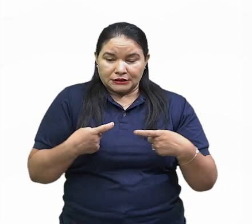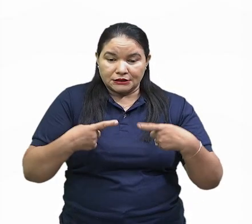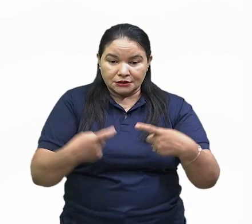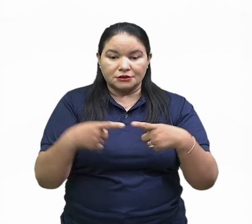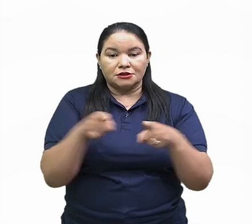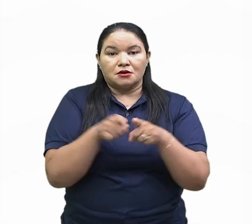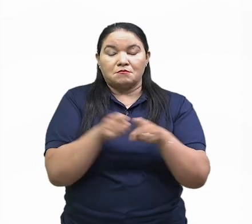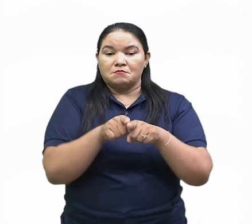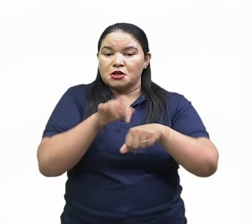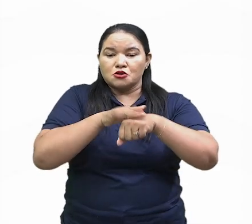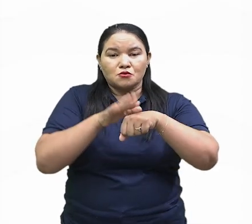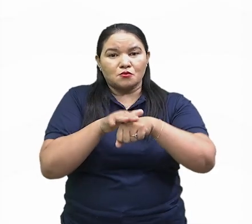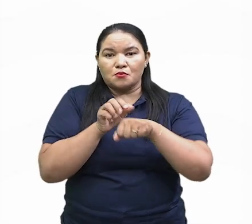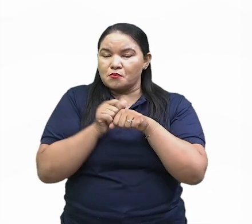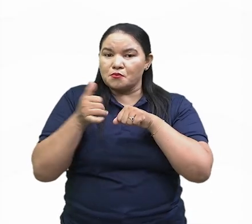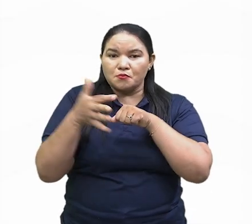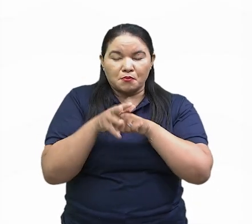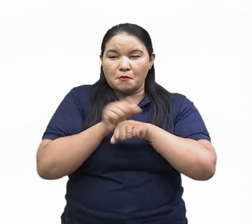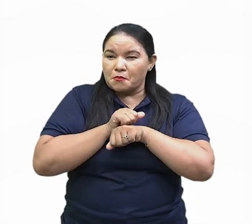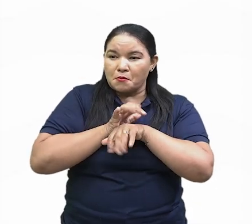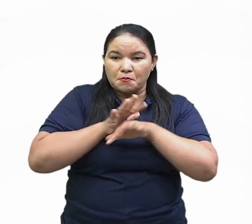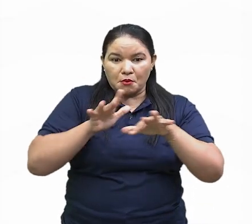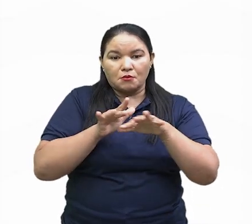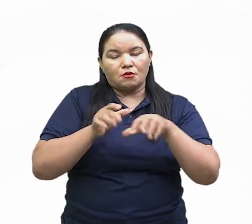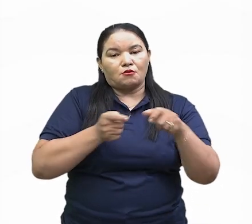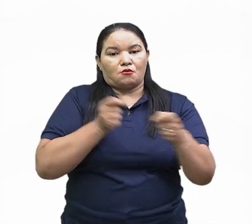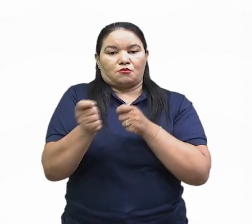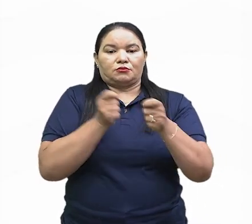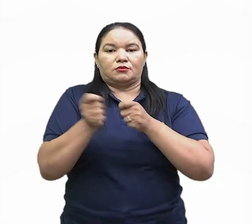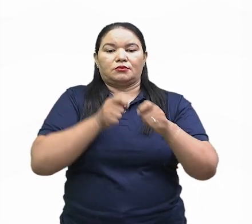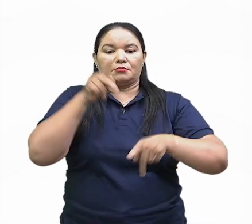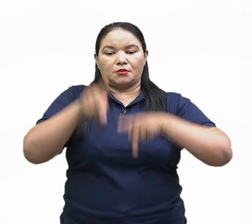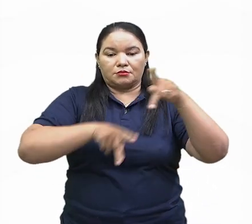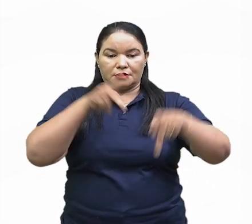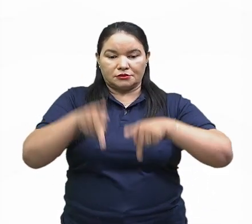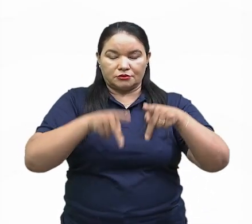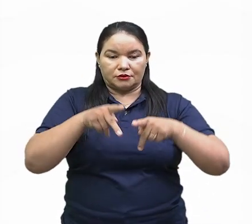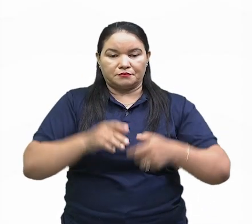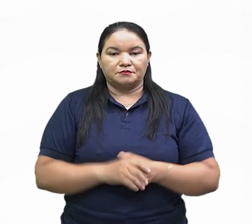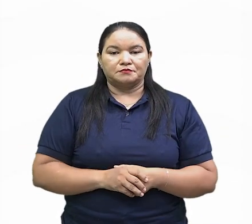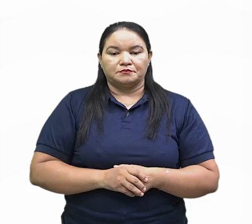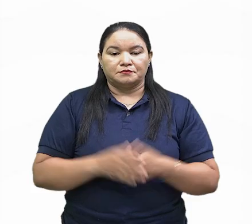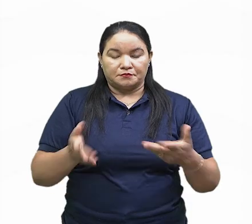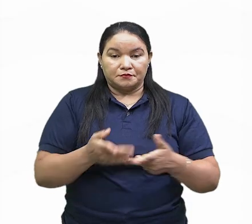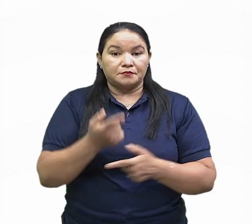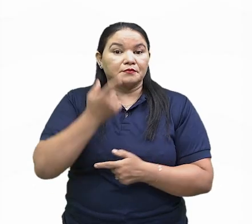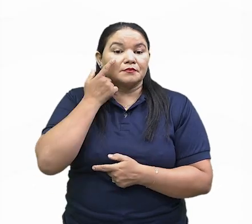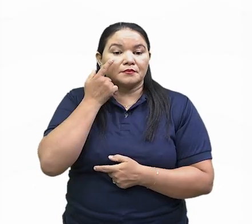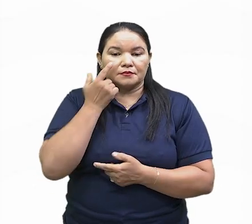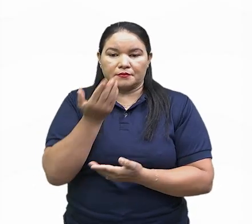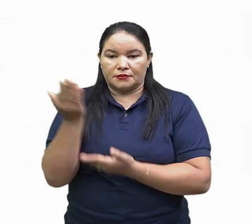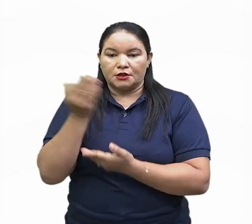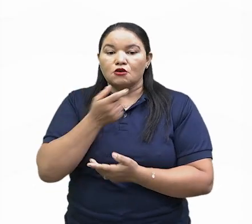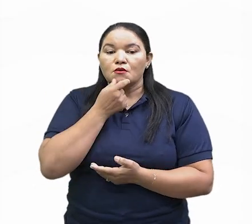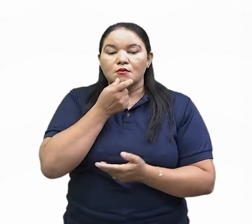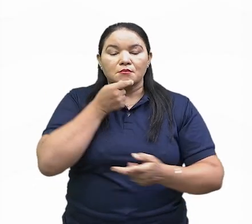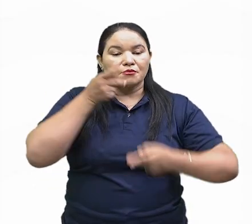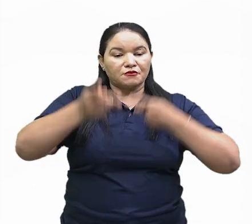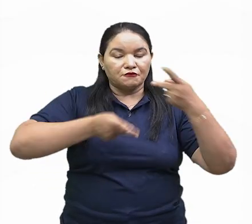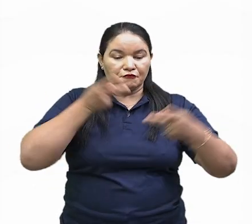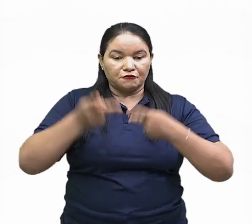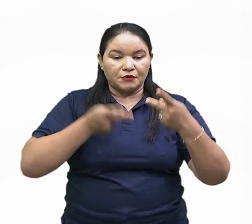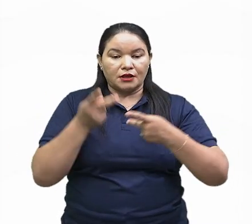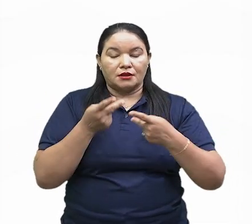como formas de controle populacional, tá? Então a gente observa, né, Malthus colocando que a